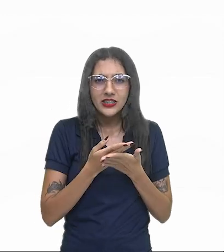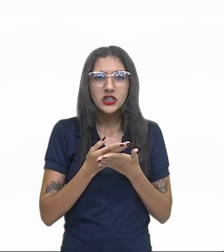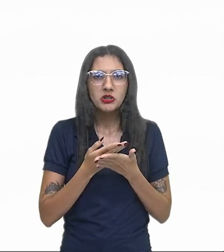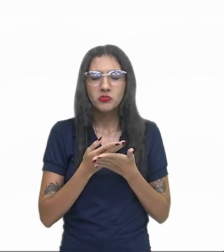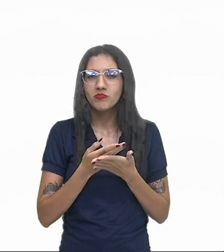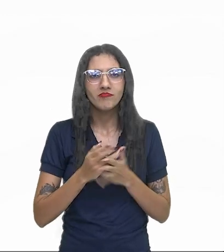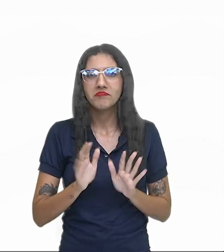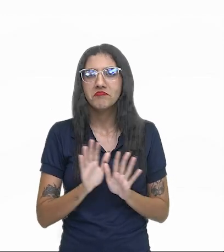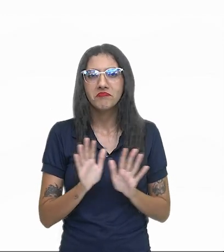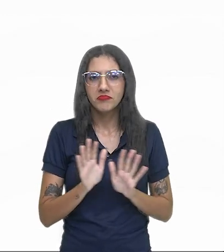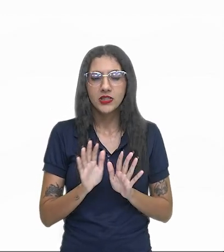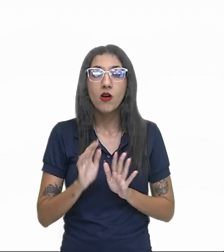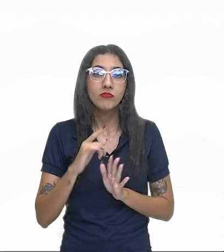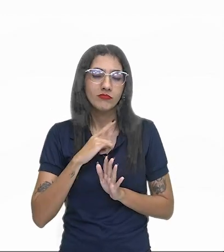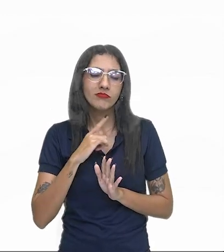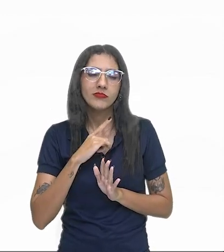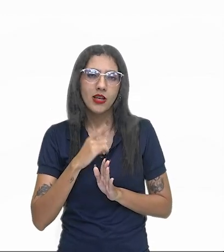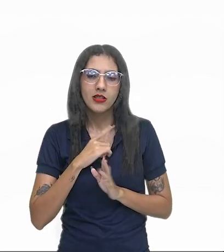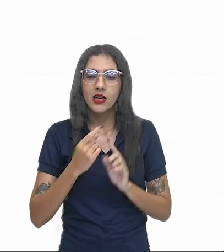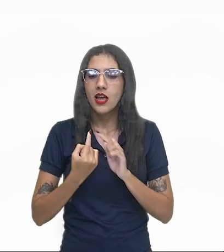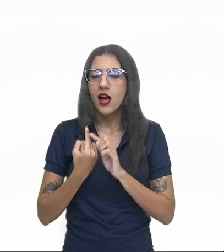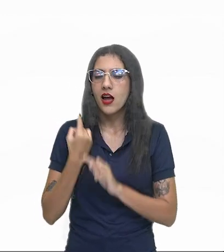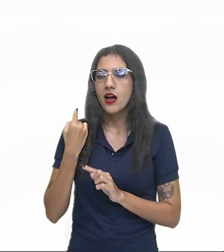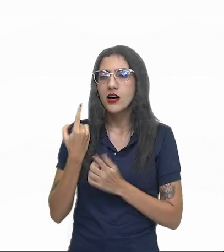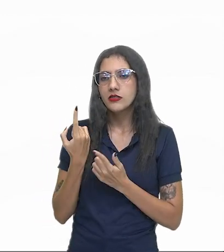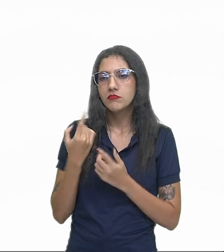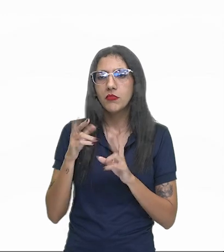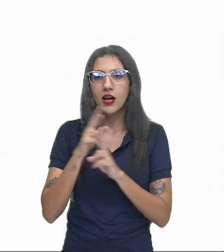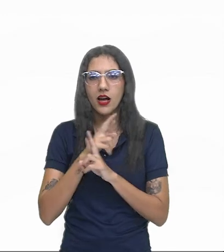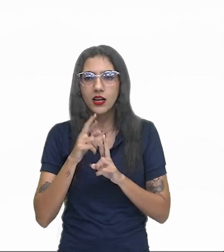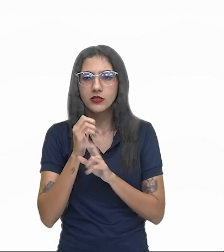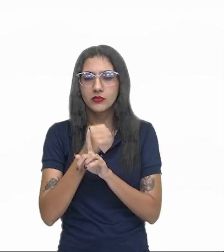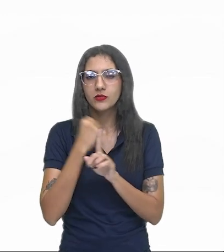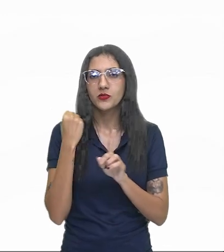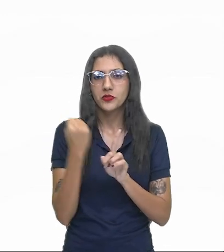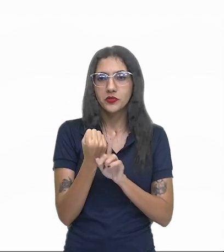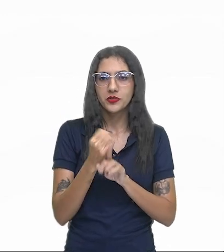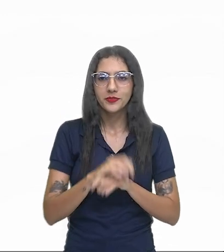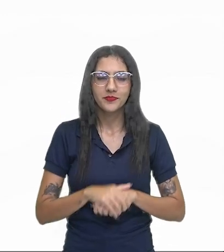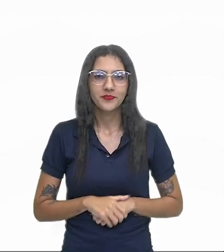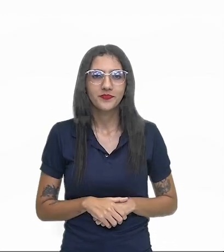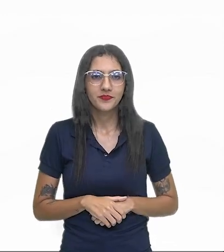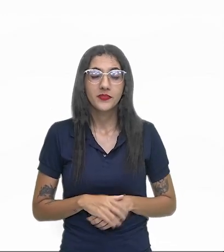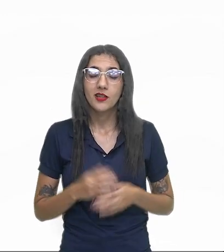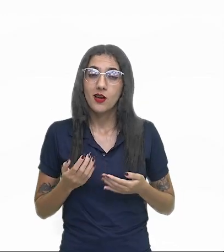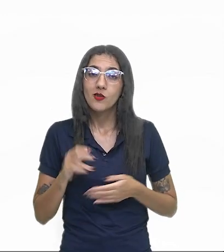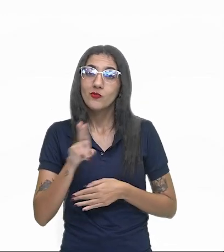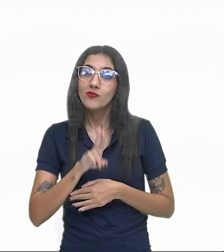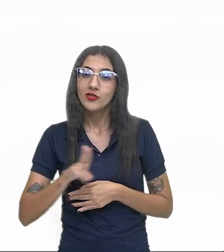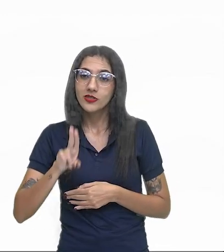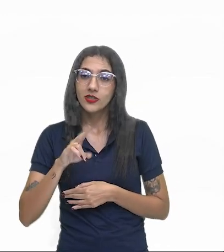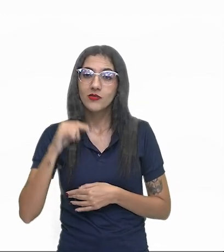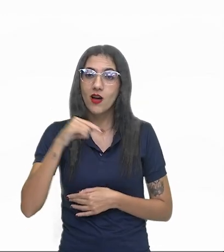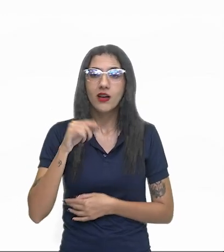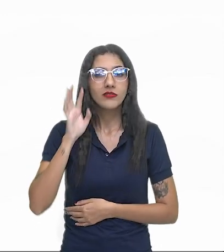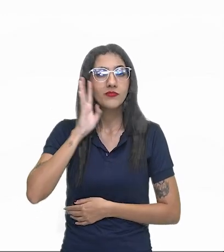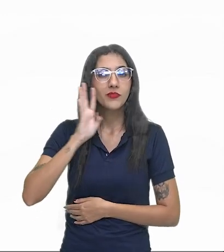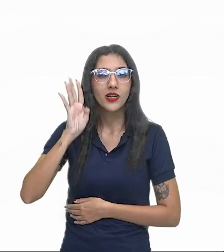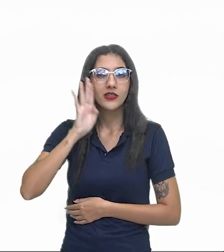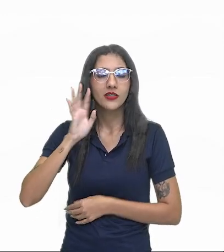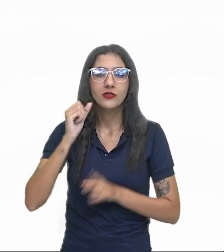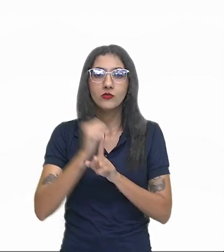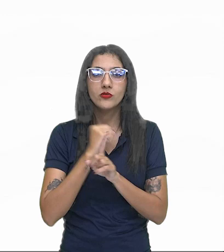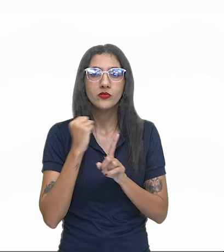seja. Não, tem um fundamento sociológico. E, por meio da imaginação sociológica, que é